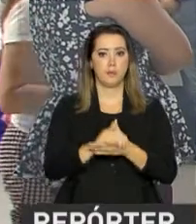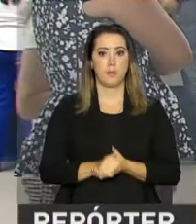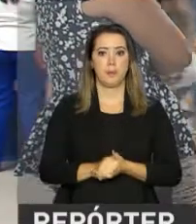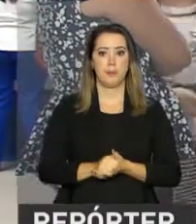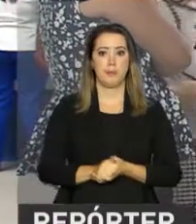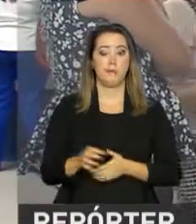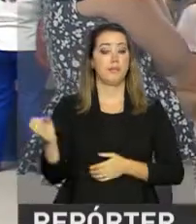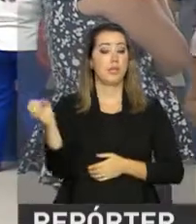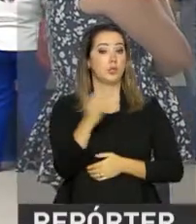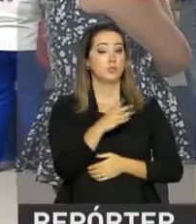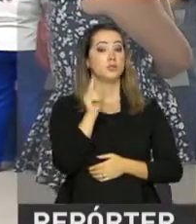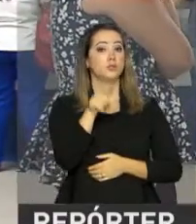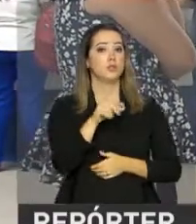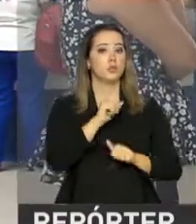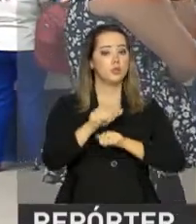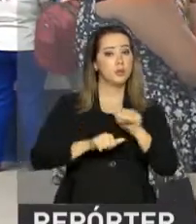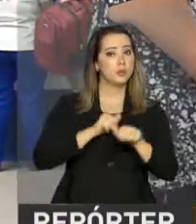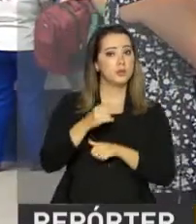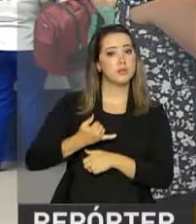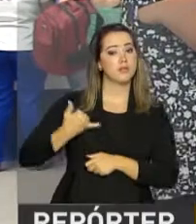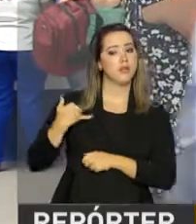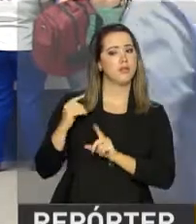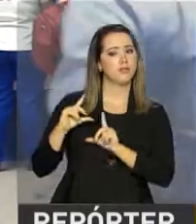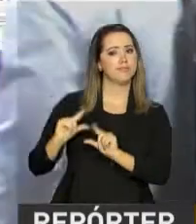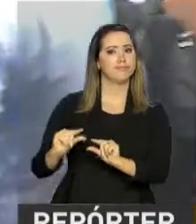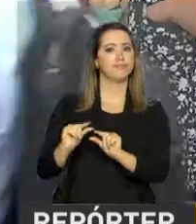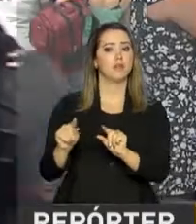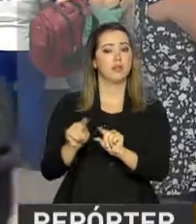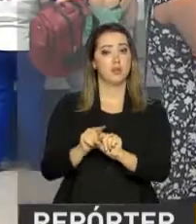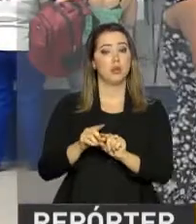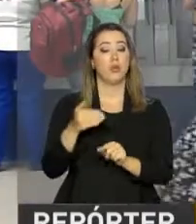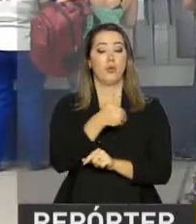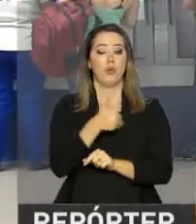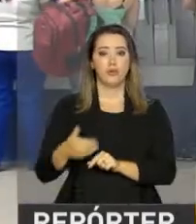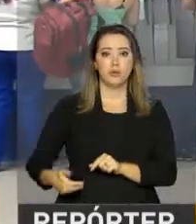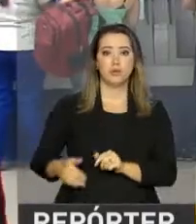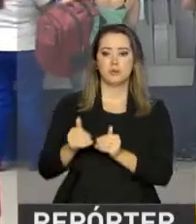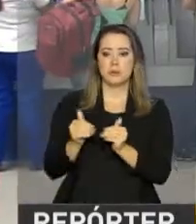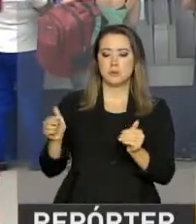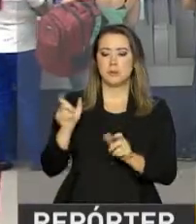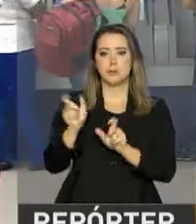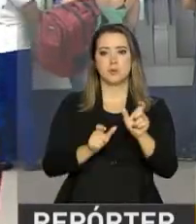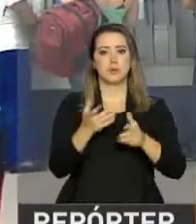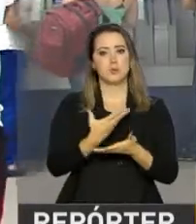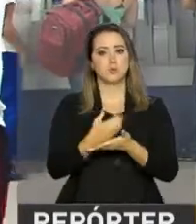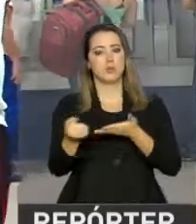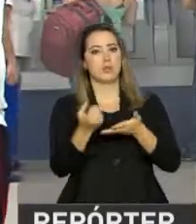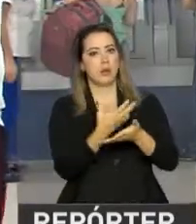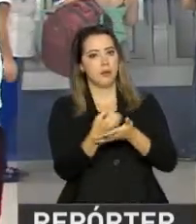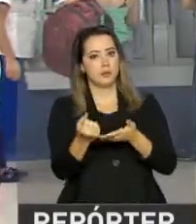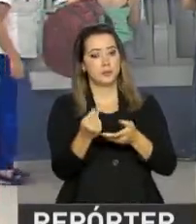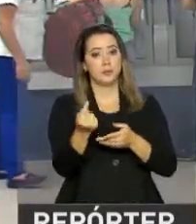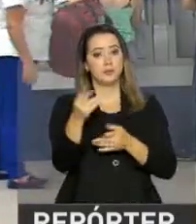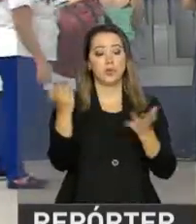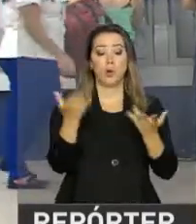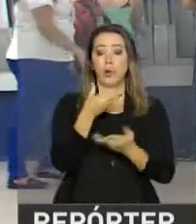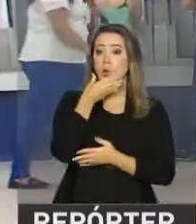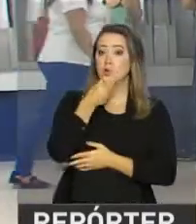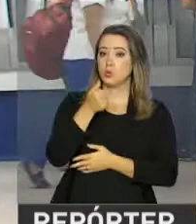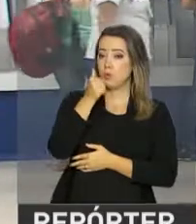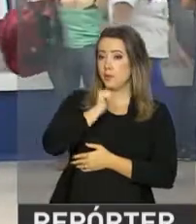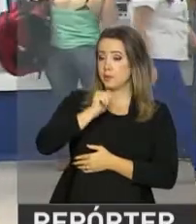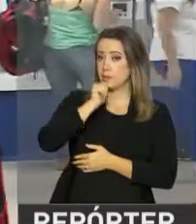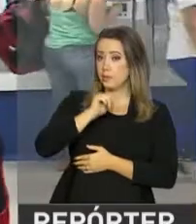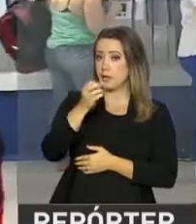este ano é a mudança na idade mínima o governo decidiu ampliar o leque de beneficiários agora homens e mulheres